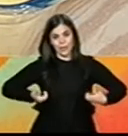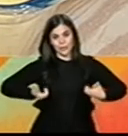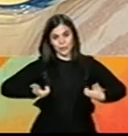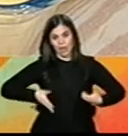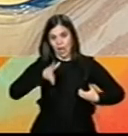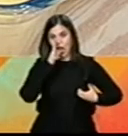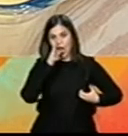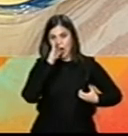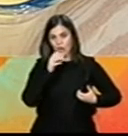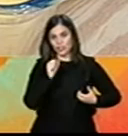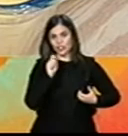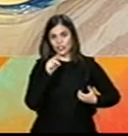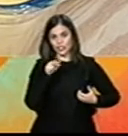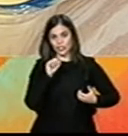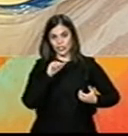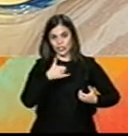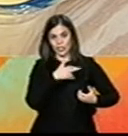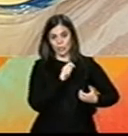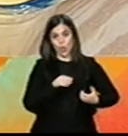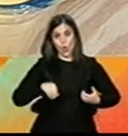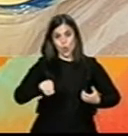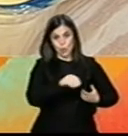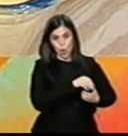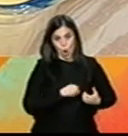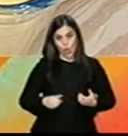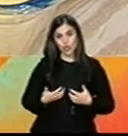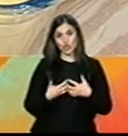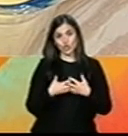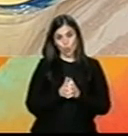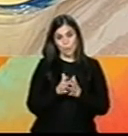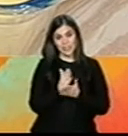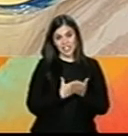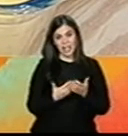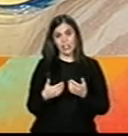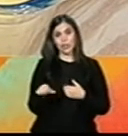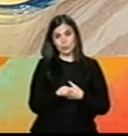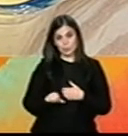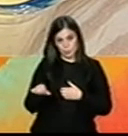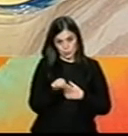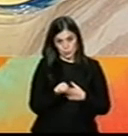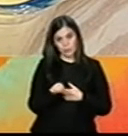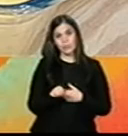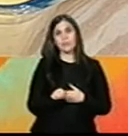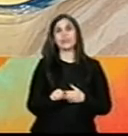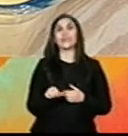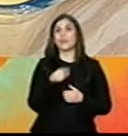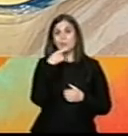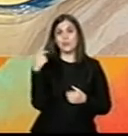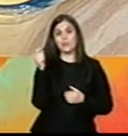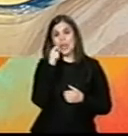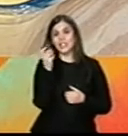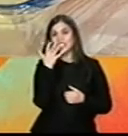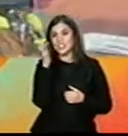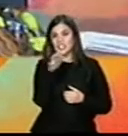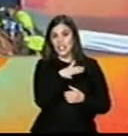pó, quanto baste, sumo de meio limão, uma colher de chá de mel e sal e pimenta a gosto. E as mãozinhas da chefe. Muito bem. Não é